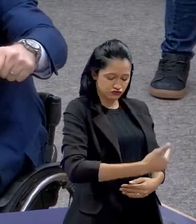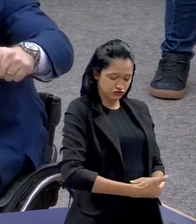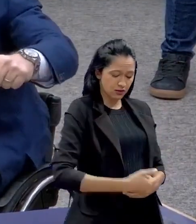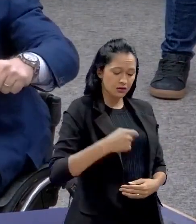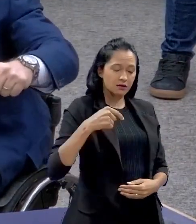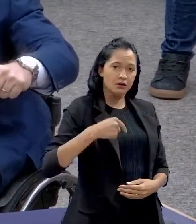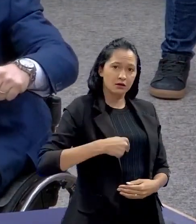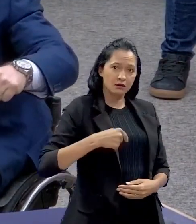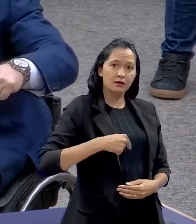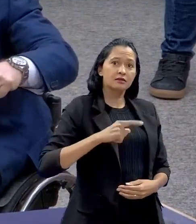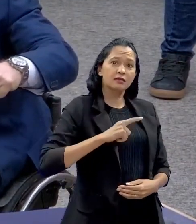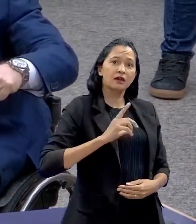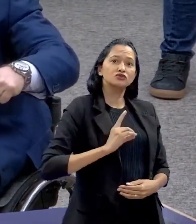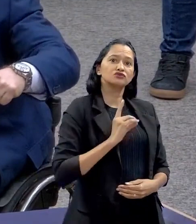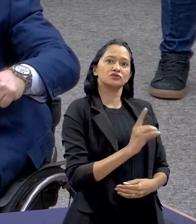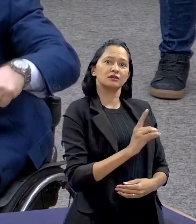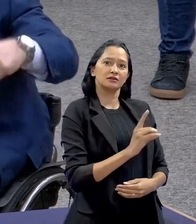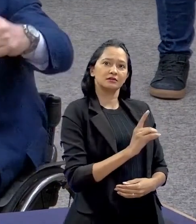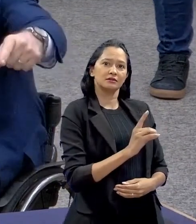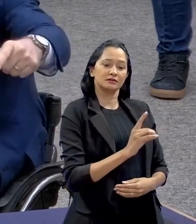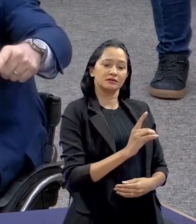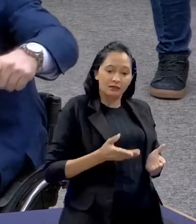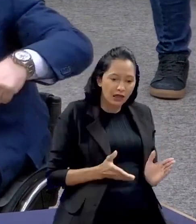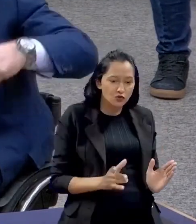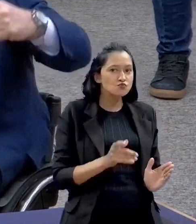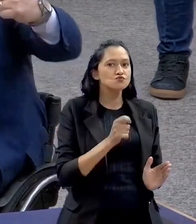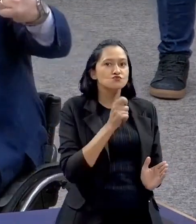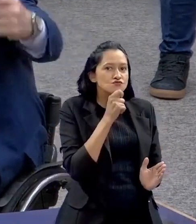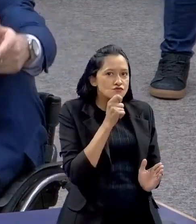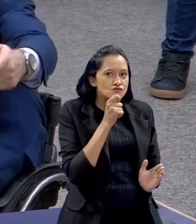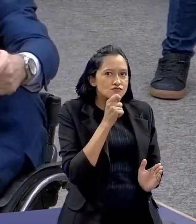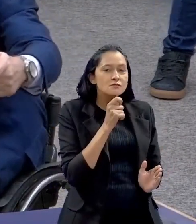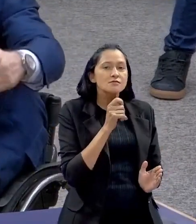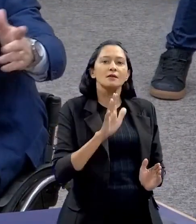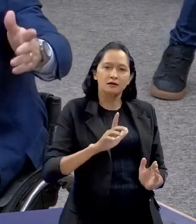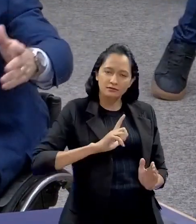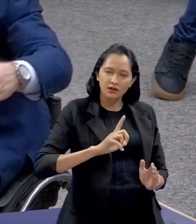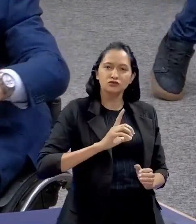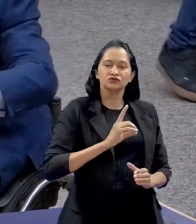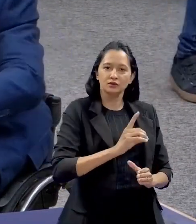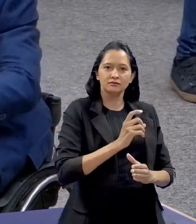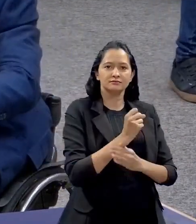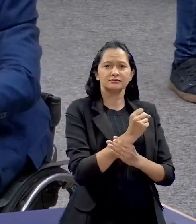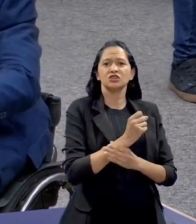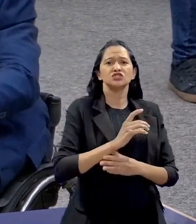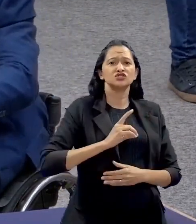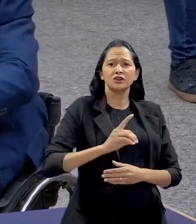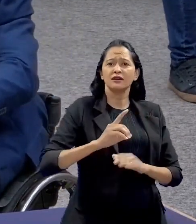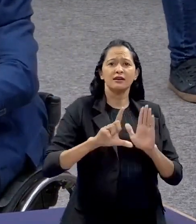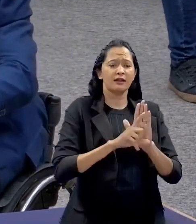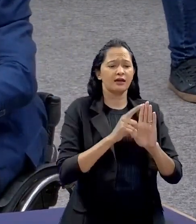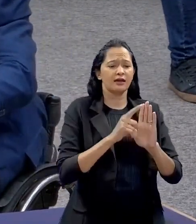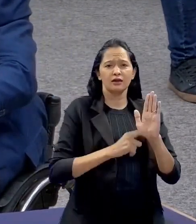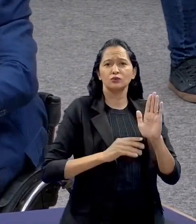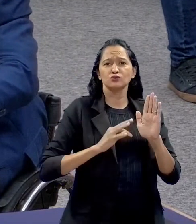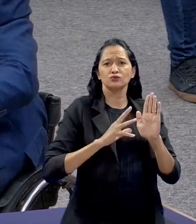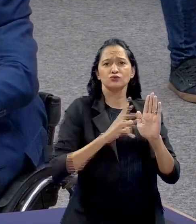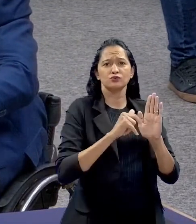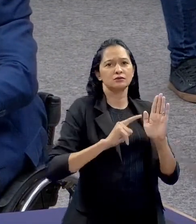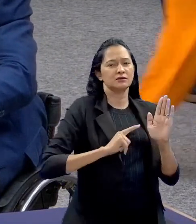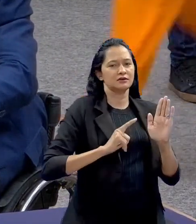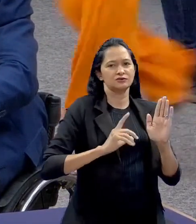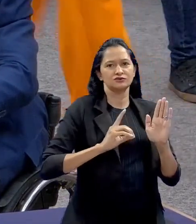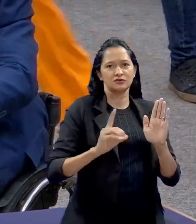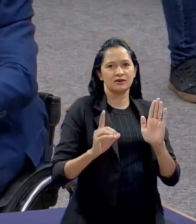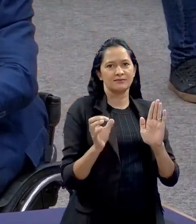o direito de um nascituro? Inclusive a herança, inclusive a todos os direitos inerentes ao ser humano. É um ser humano.